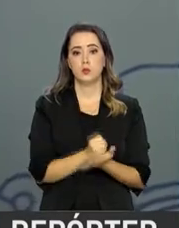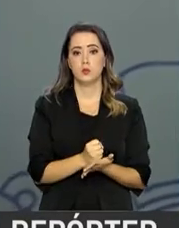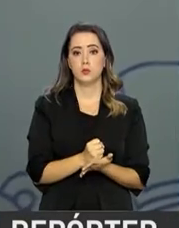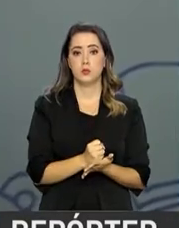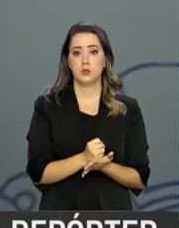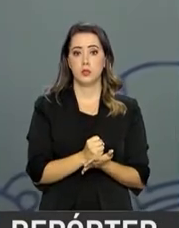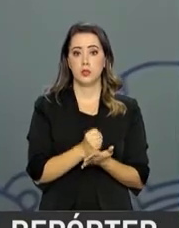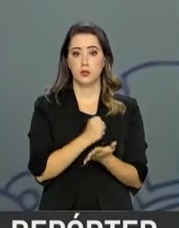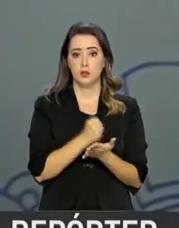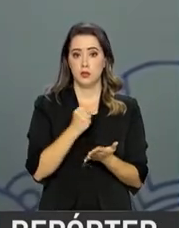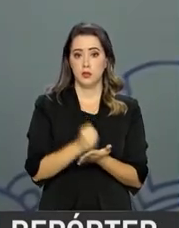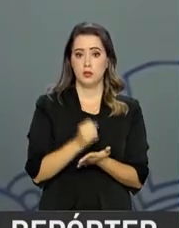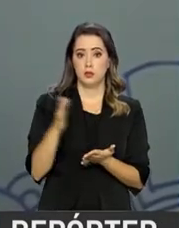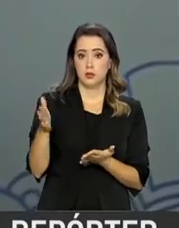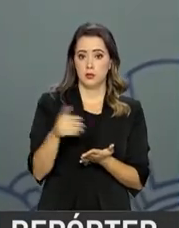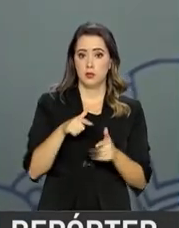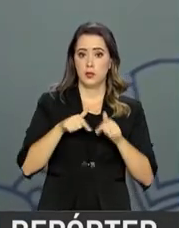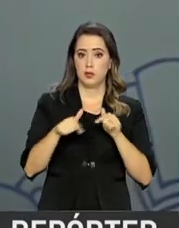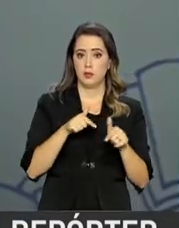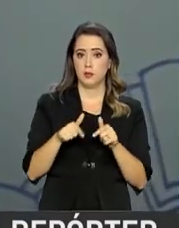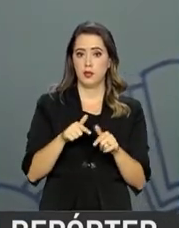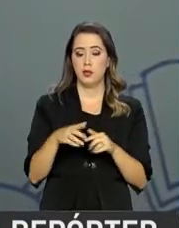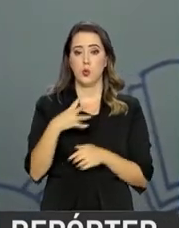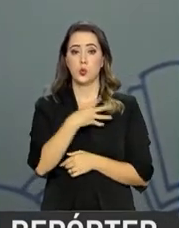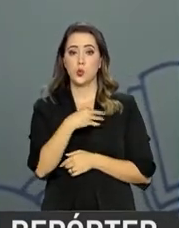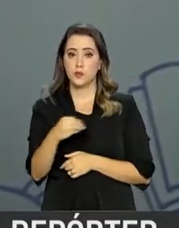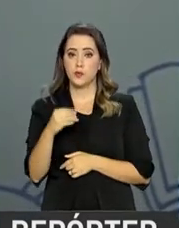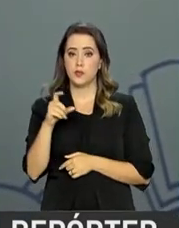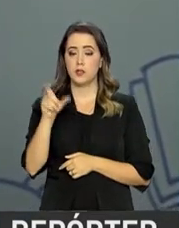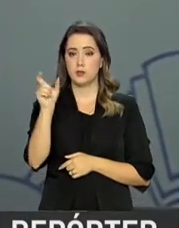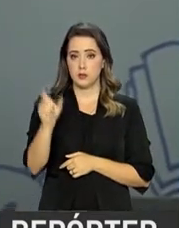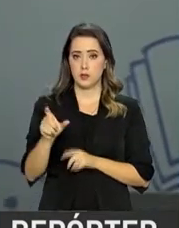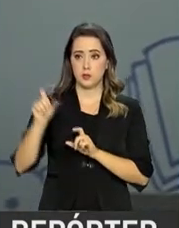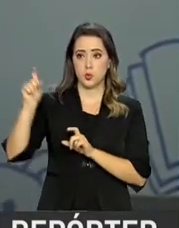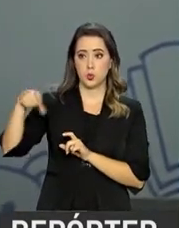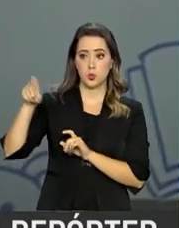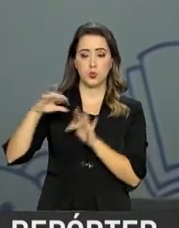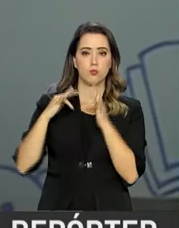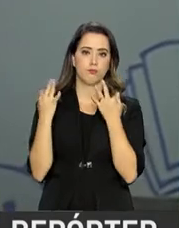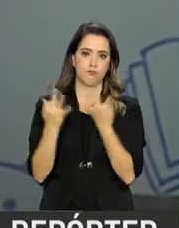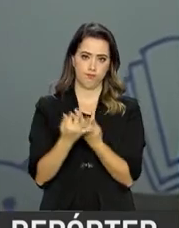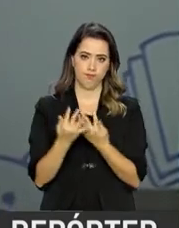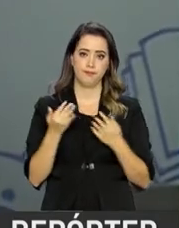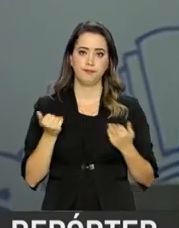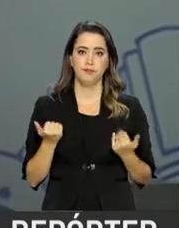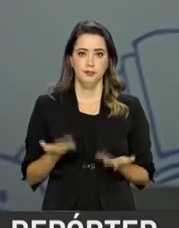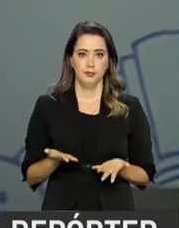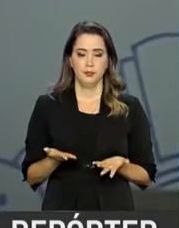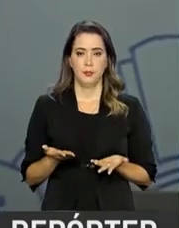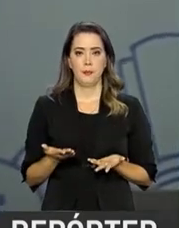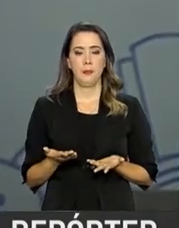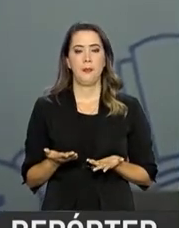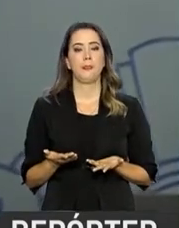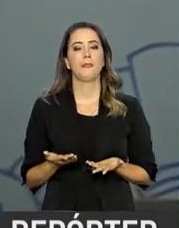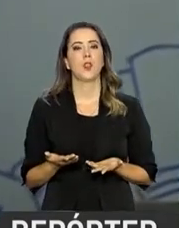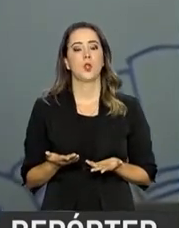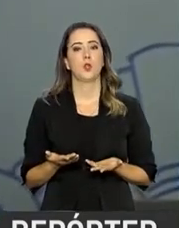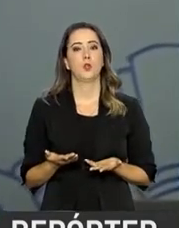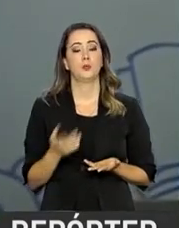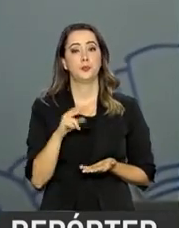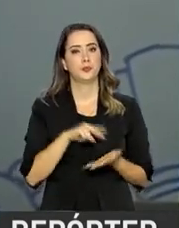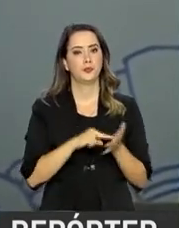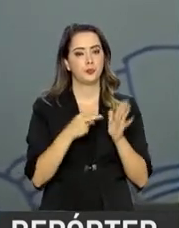filhos dos bolsistas daqueles que recebem o bolsa família assinalou medeiros e na verdade isto